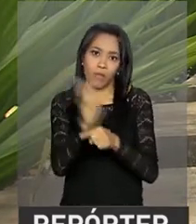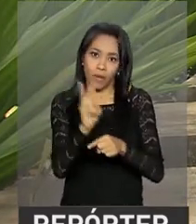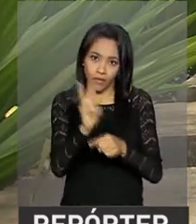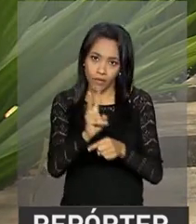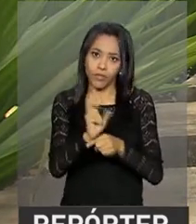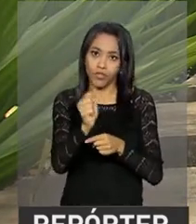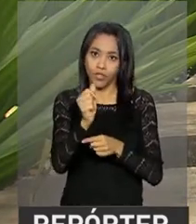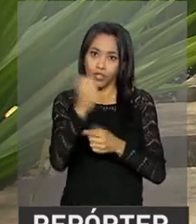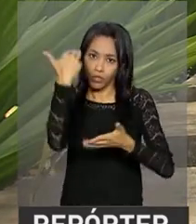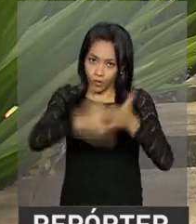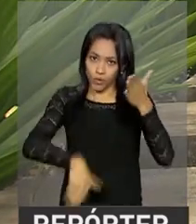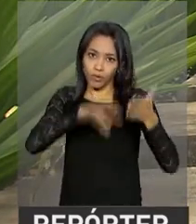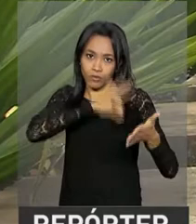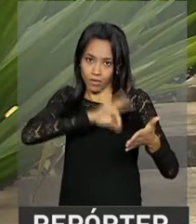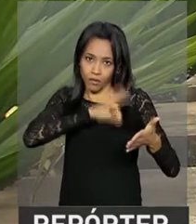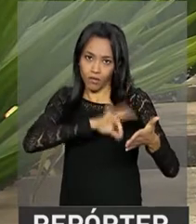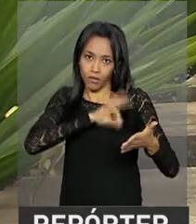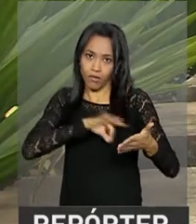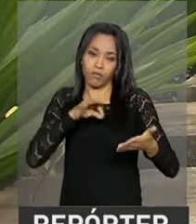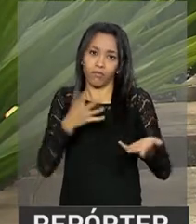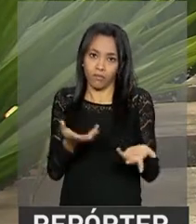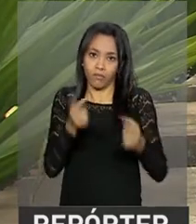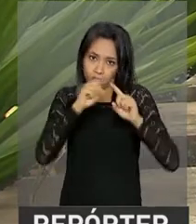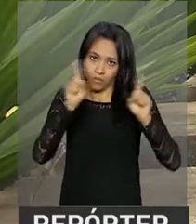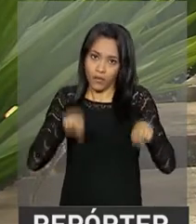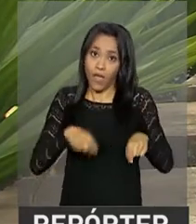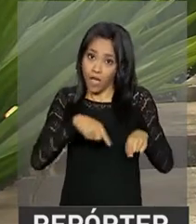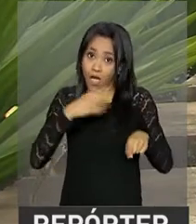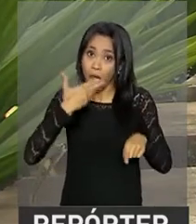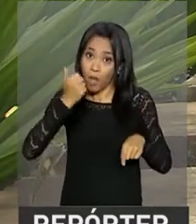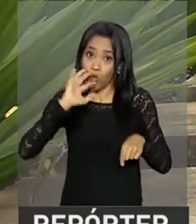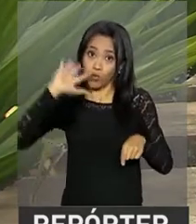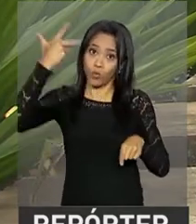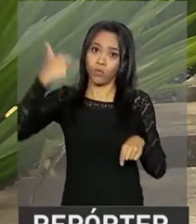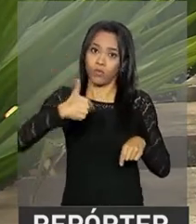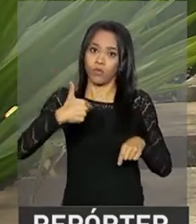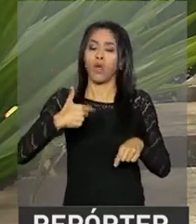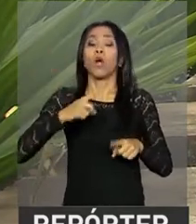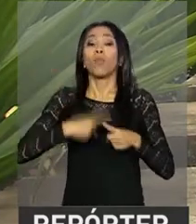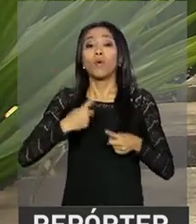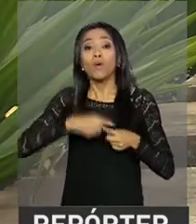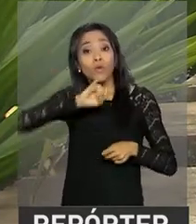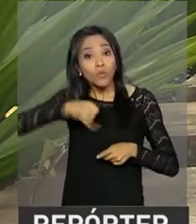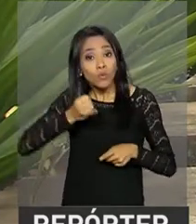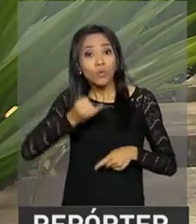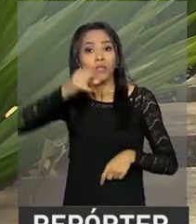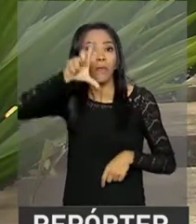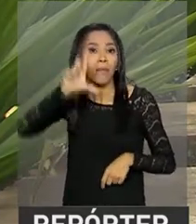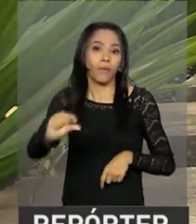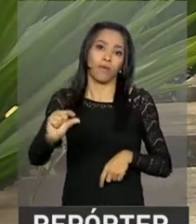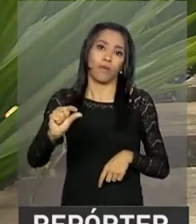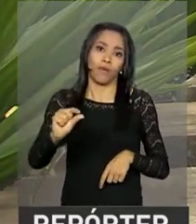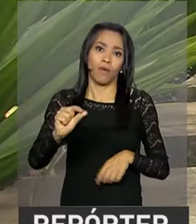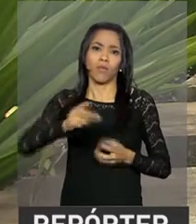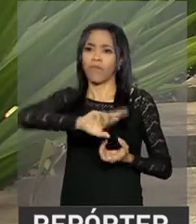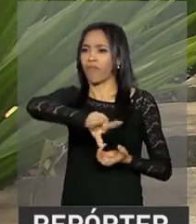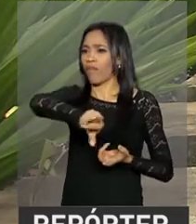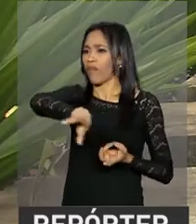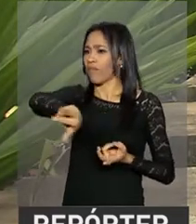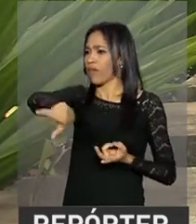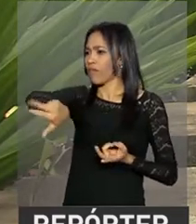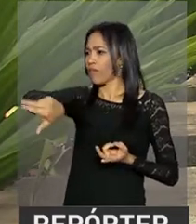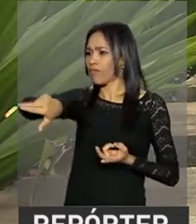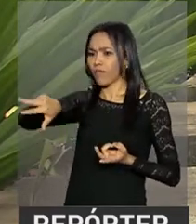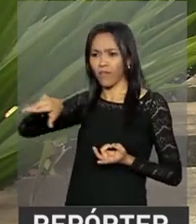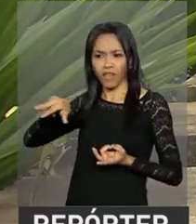em que trabalha e se essa seria a melhor solução é o juro mais baixo ante as modalidades são normalmente